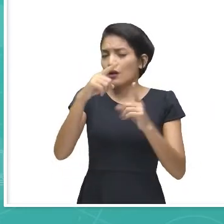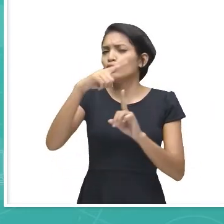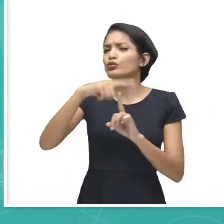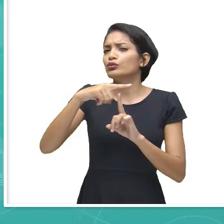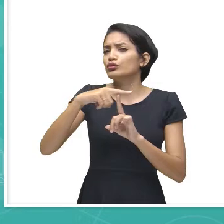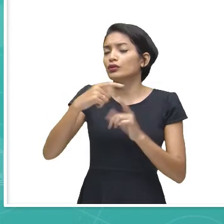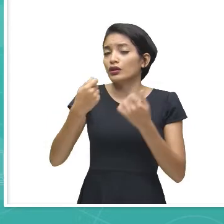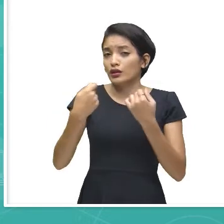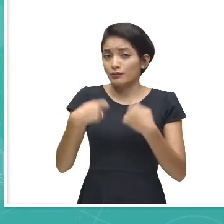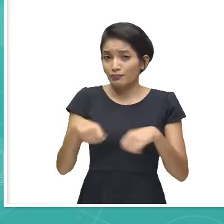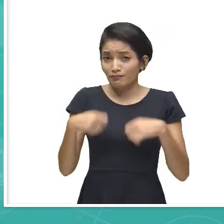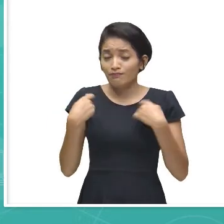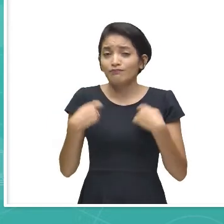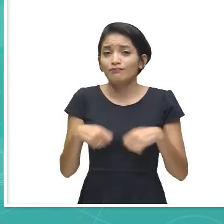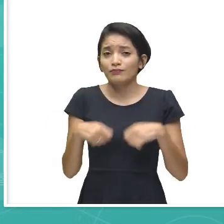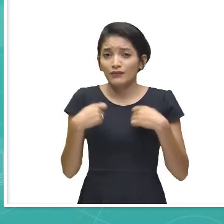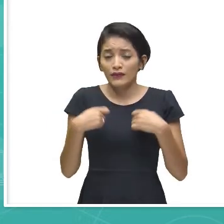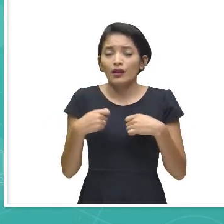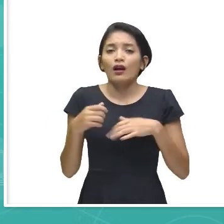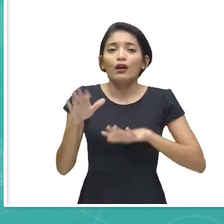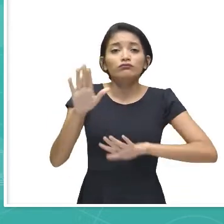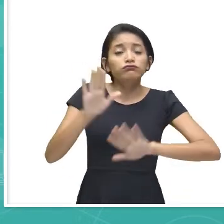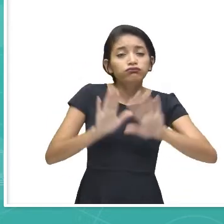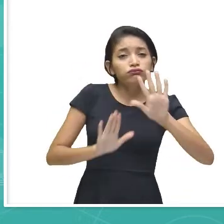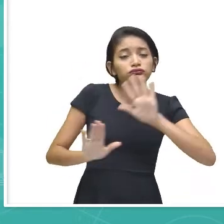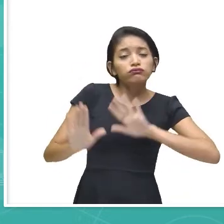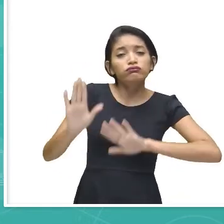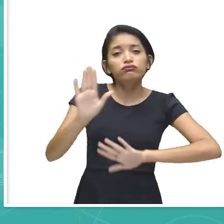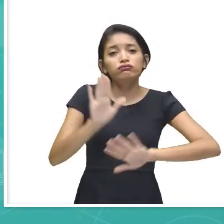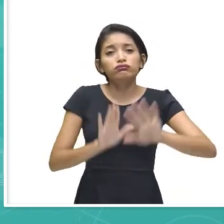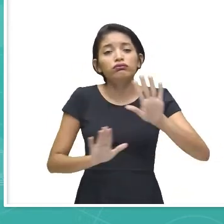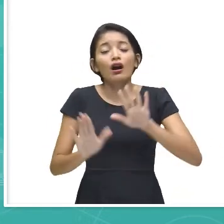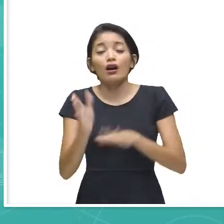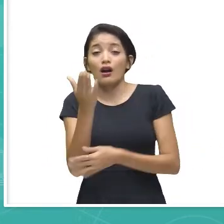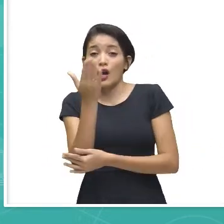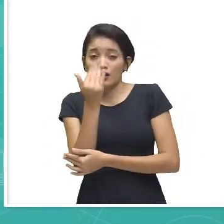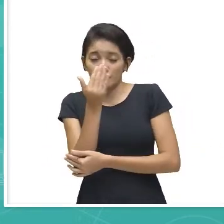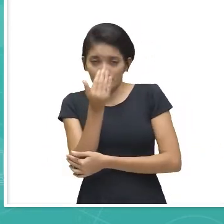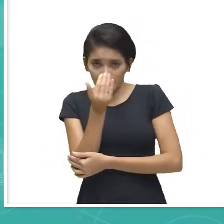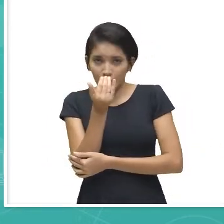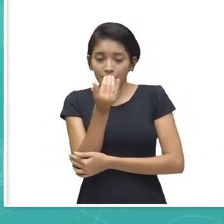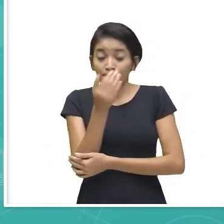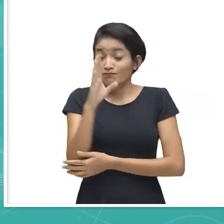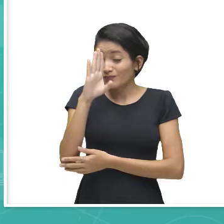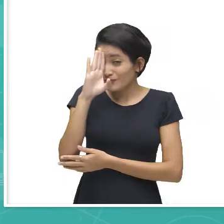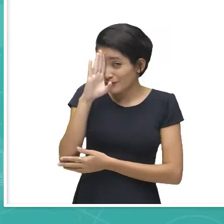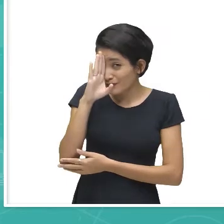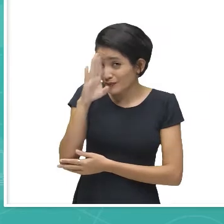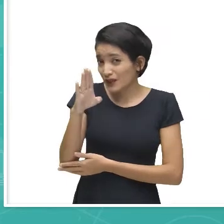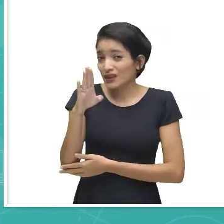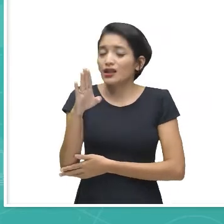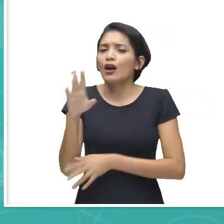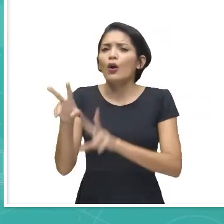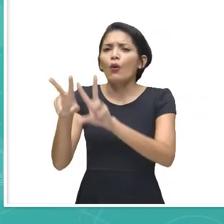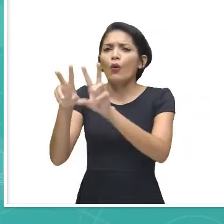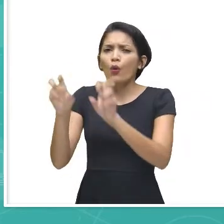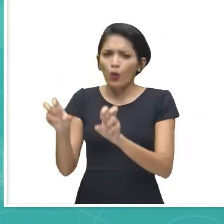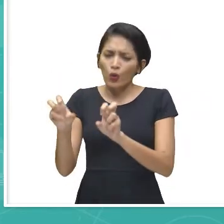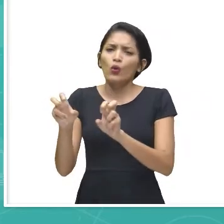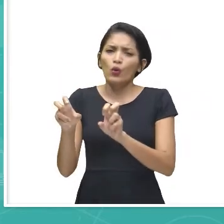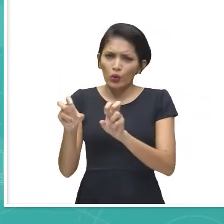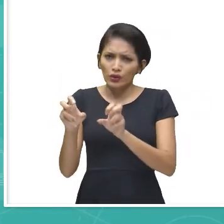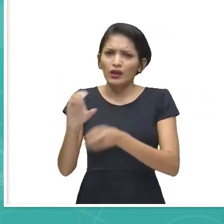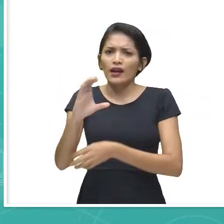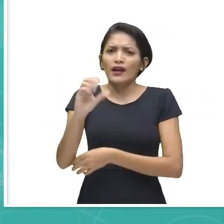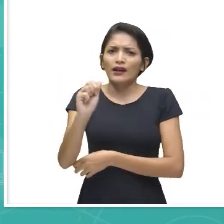ele precisa ter muito cuidado em relação à sua alimentação, principalmente relacionada aos